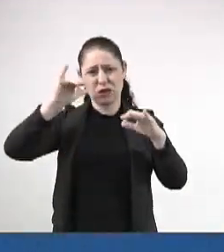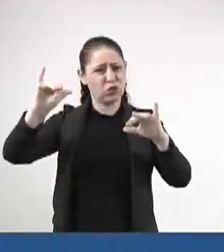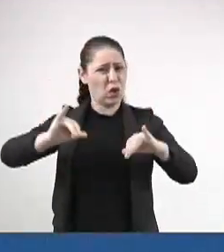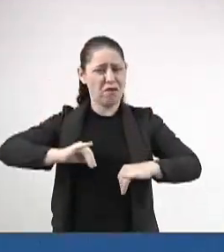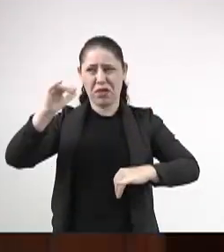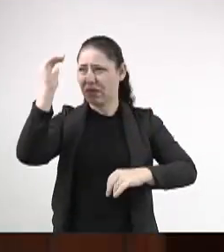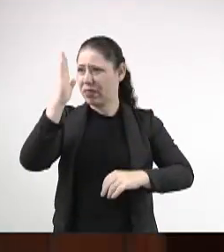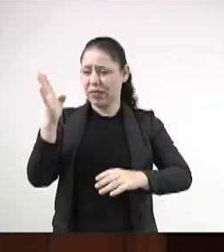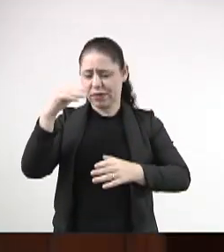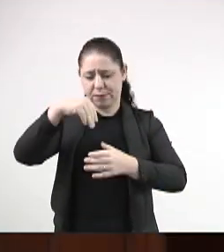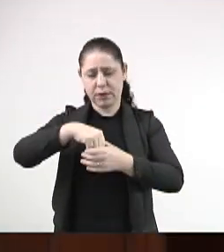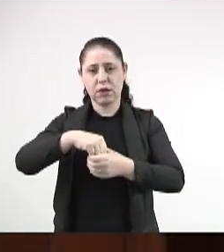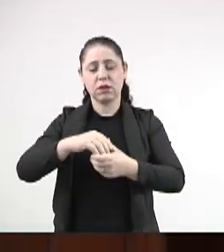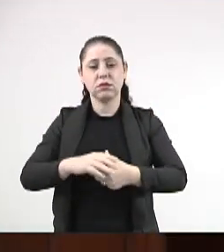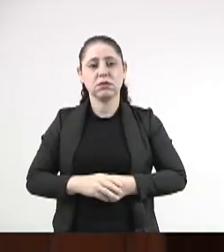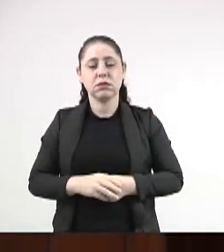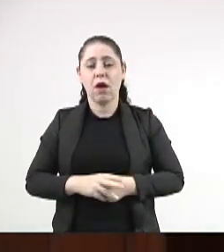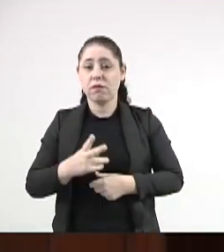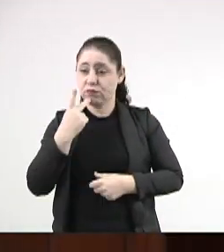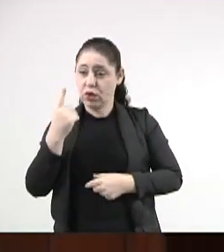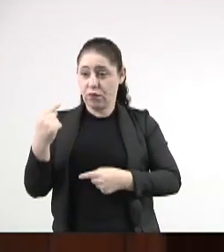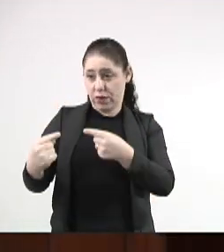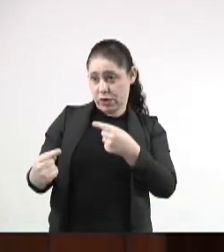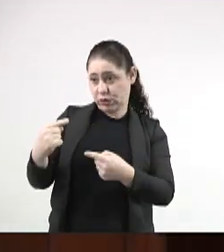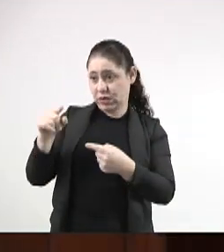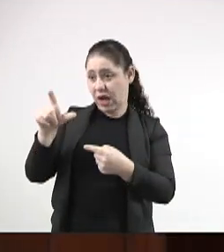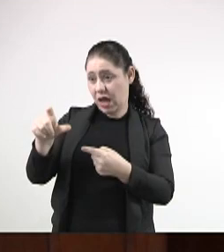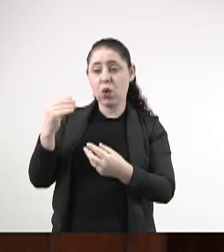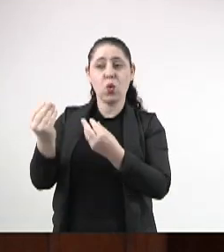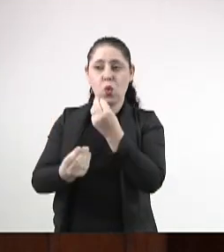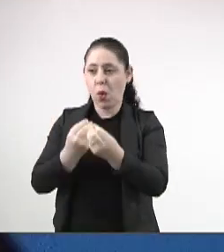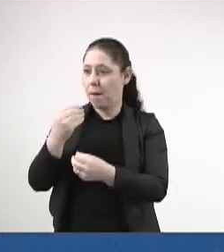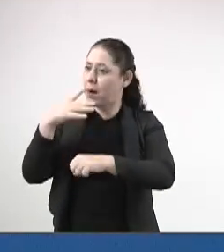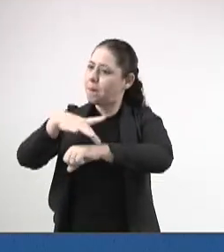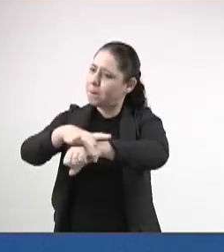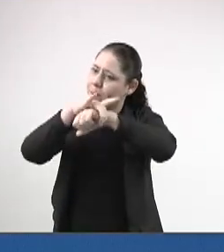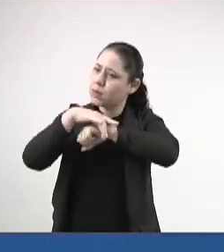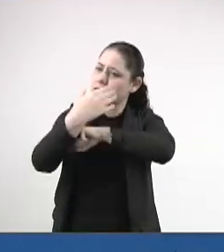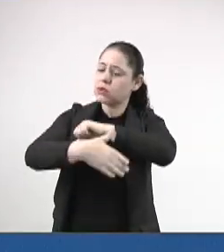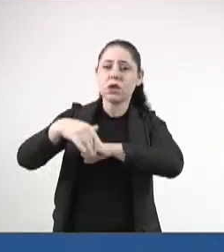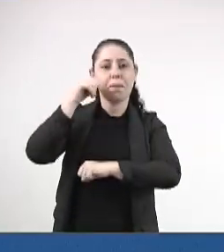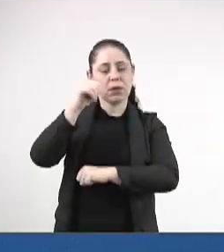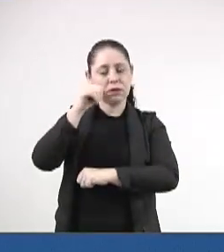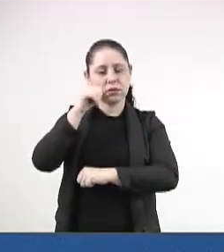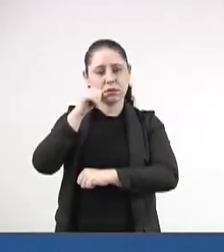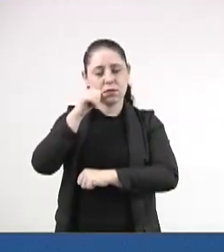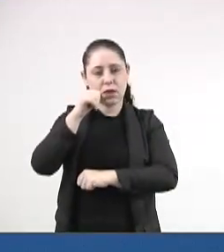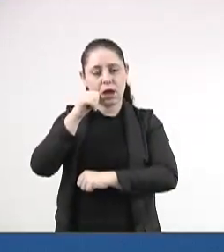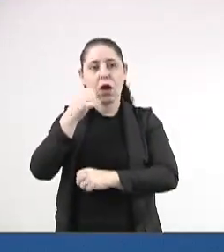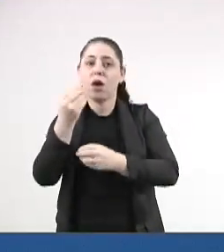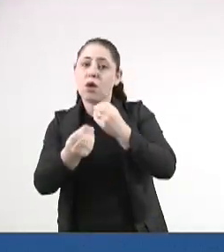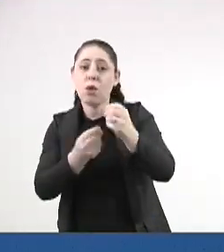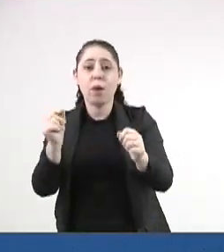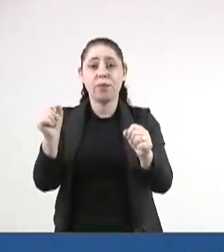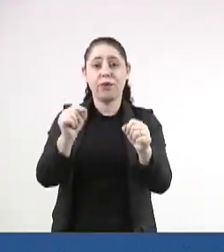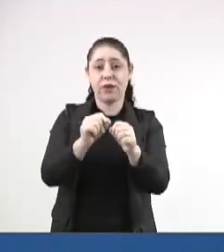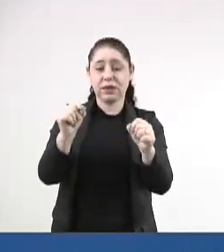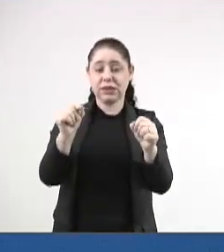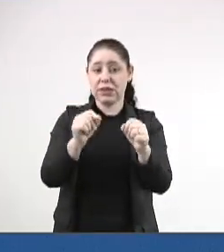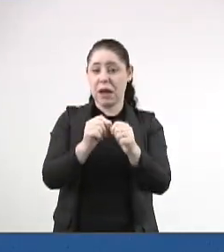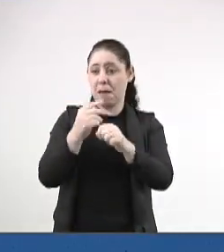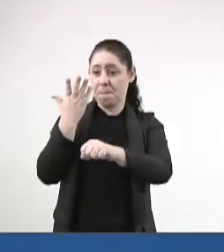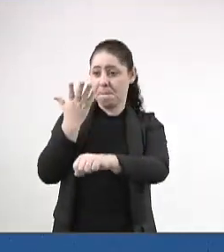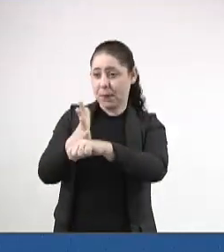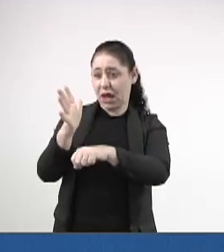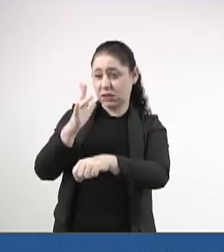no Brasil, ao invés de discutir como proteger as mulheres, como fazer frente a essa